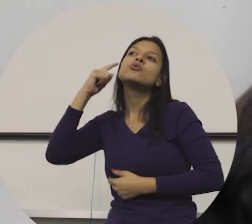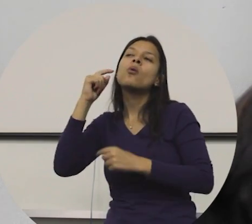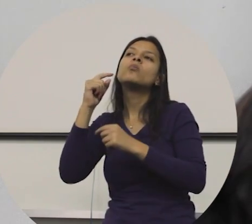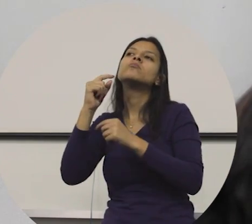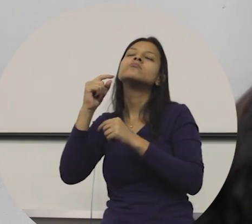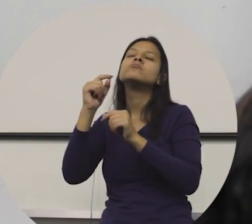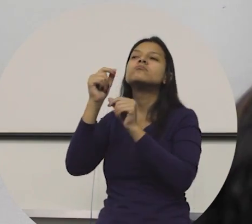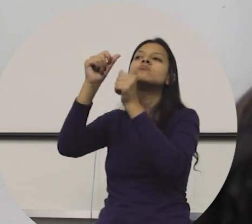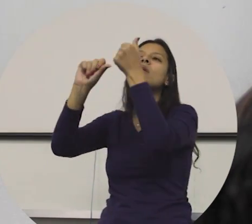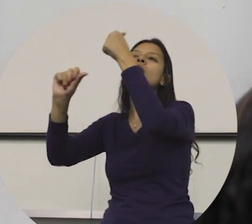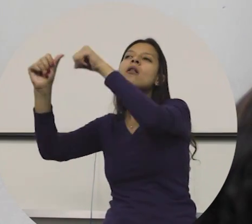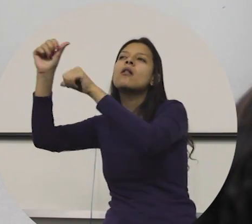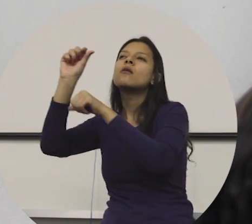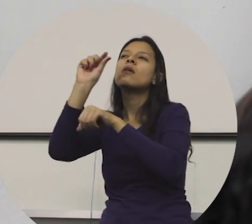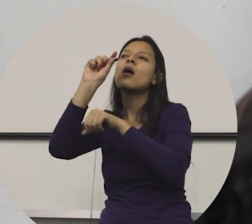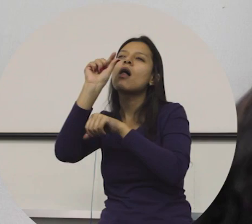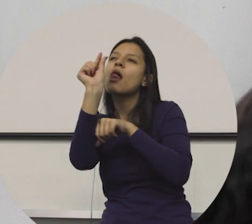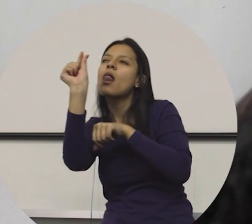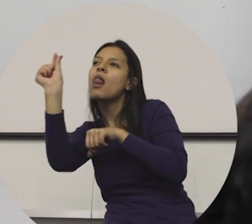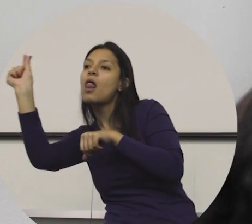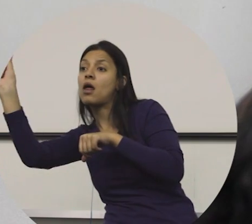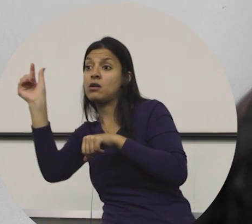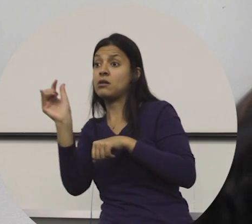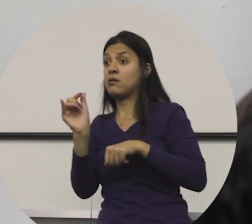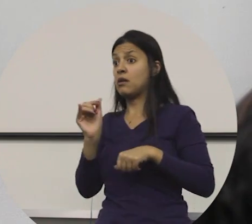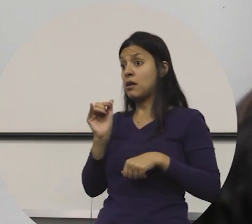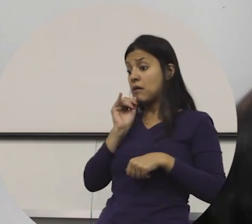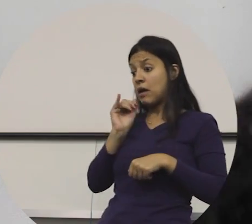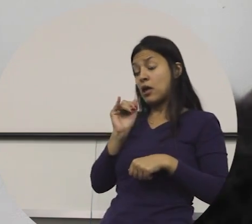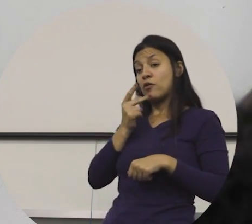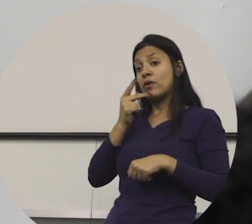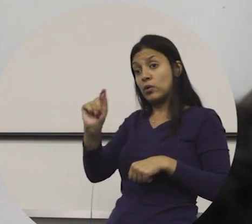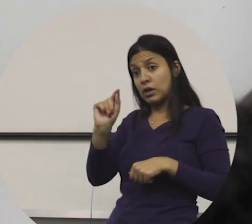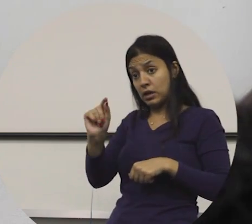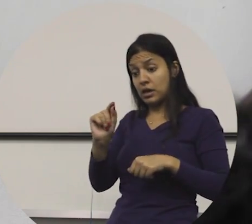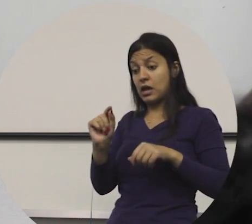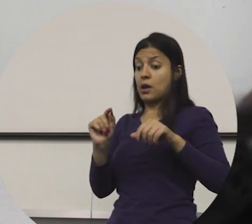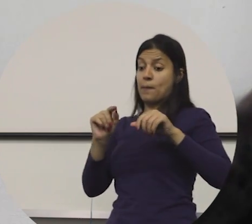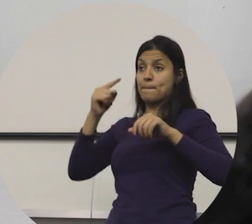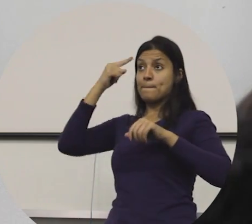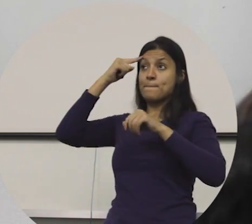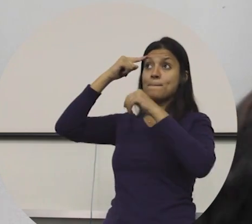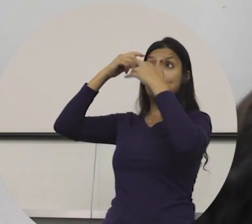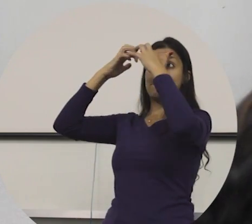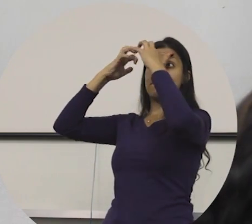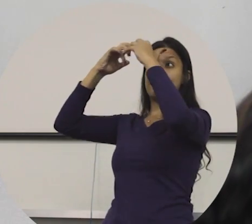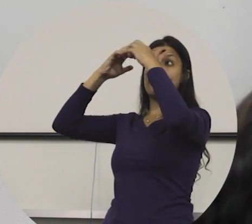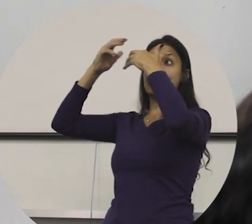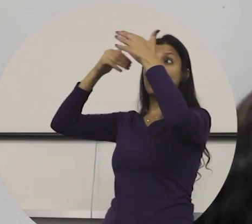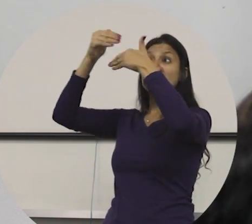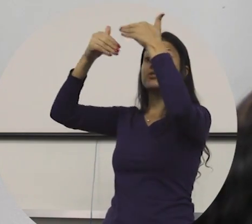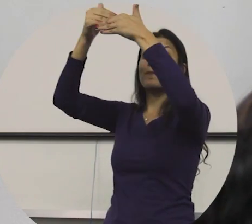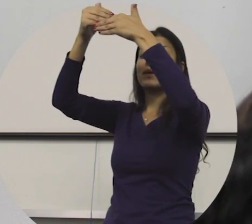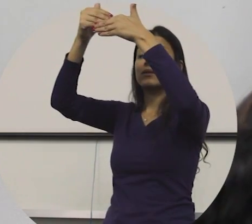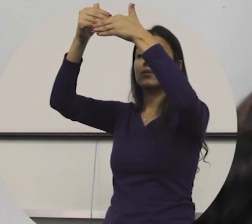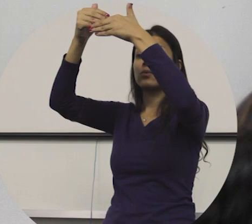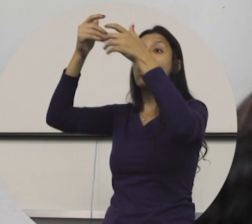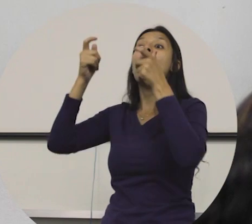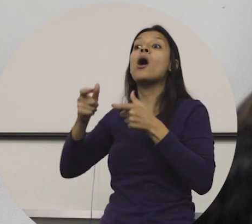Olha só. Nós estamos falando que o cerne do processamento acontece nisso daqui, na